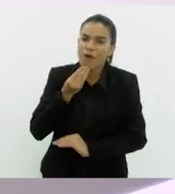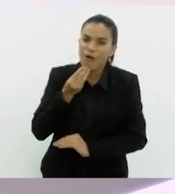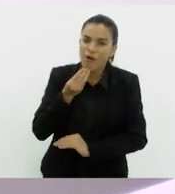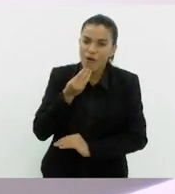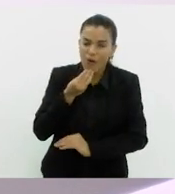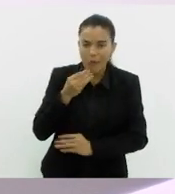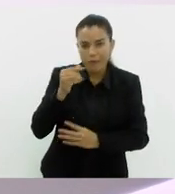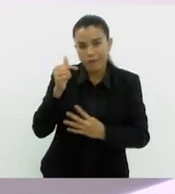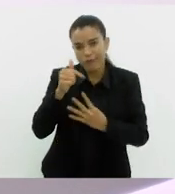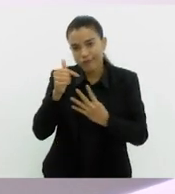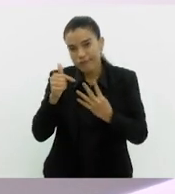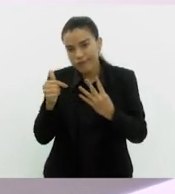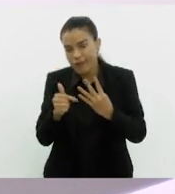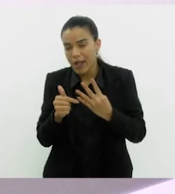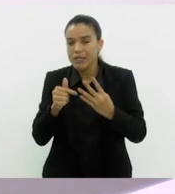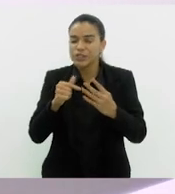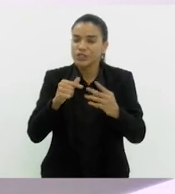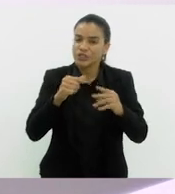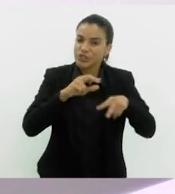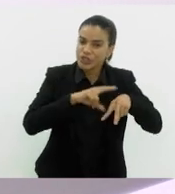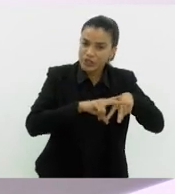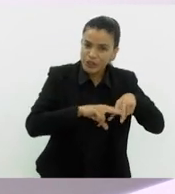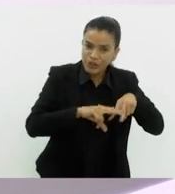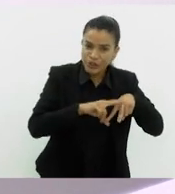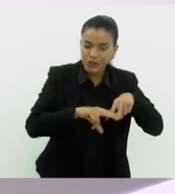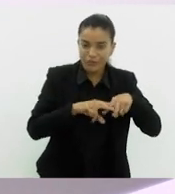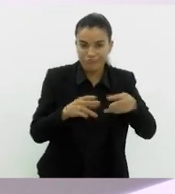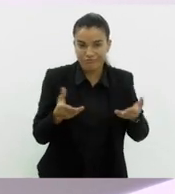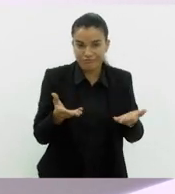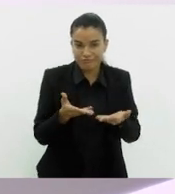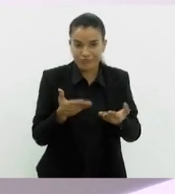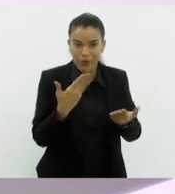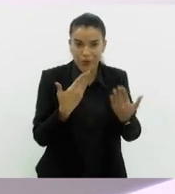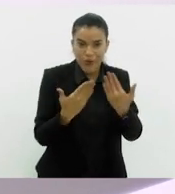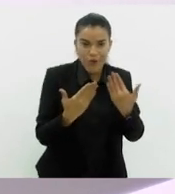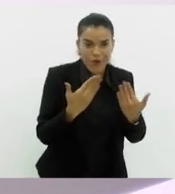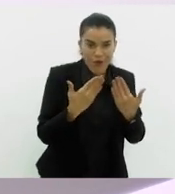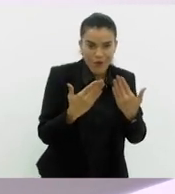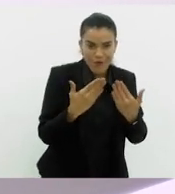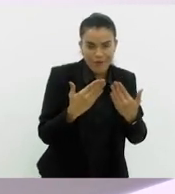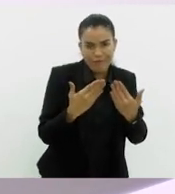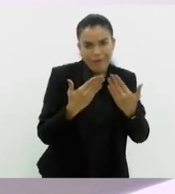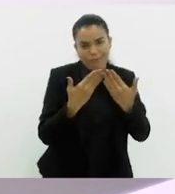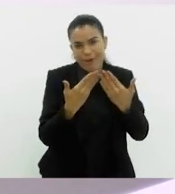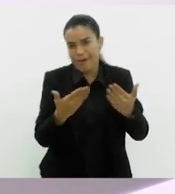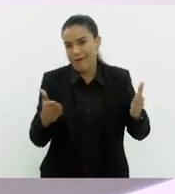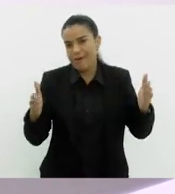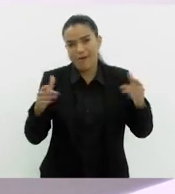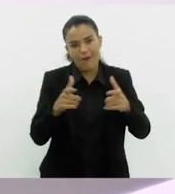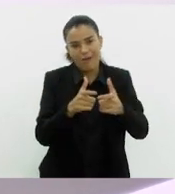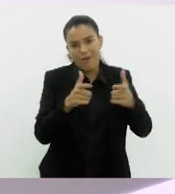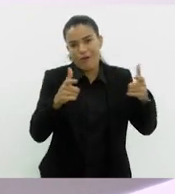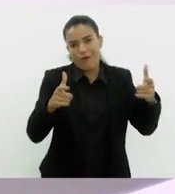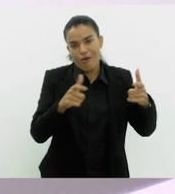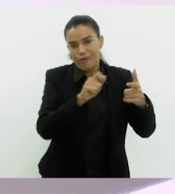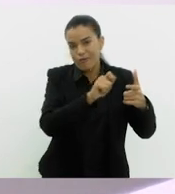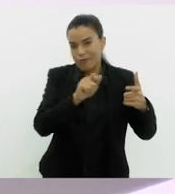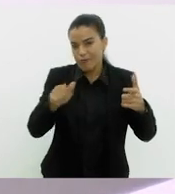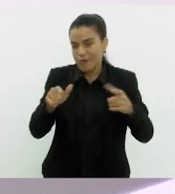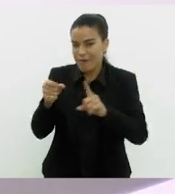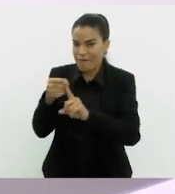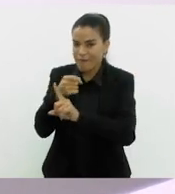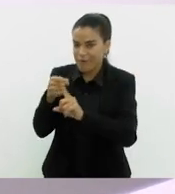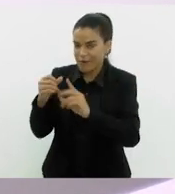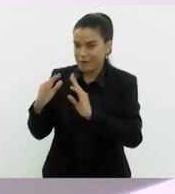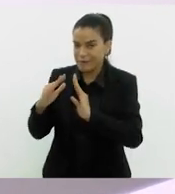de gênero, as questões que a gente está conversando aqui, elas são muito maiores do que a violência doméstica. Então,